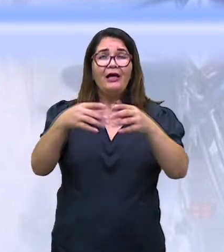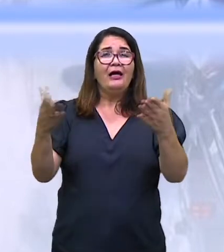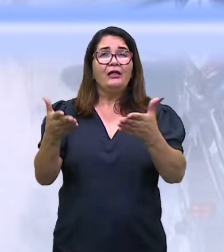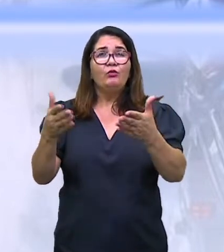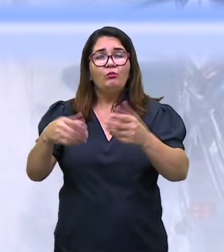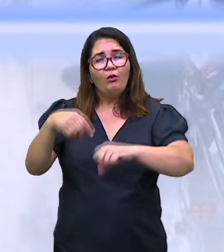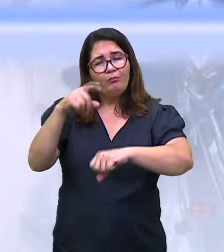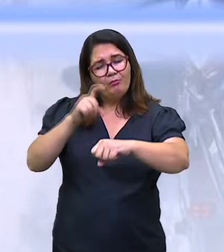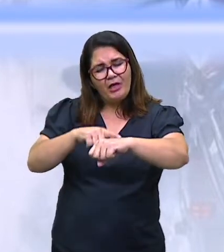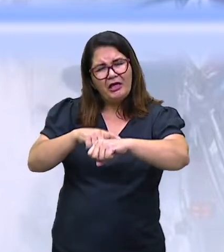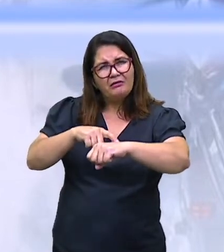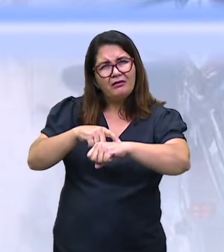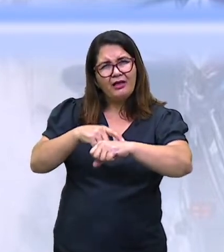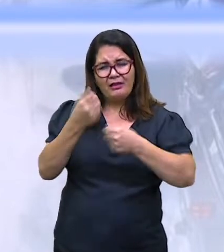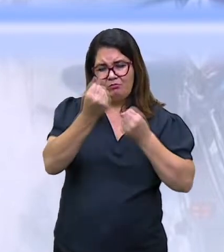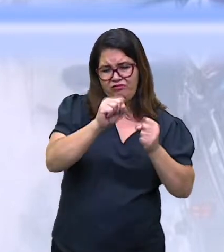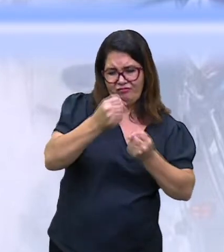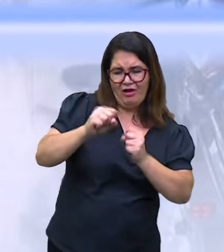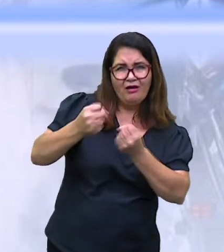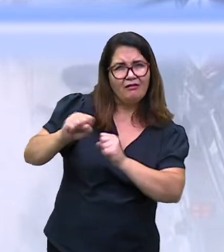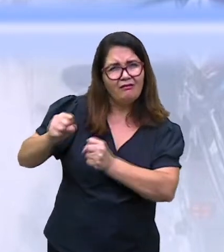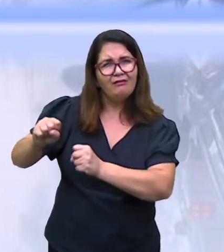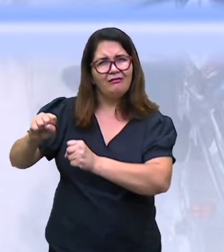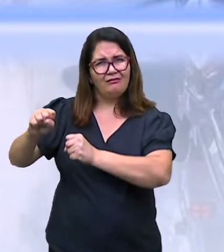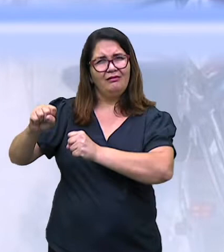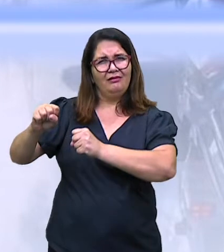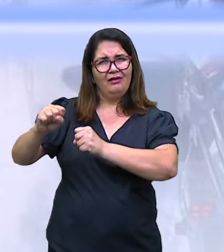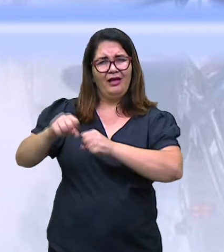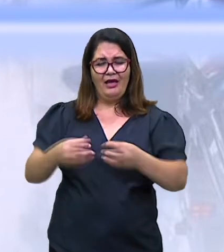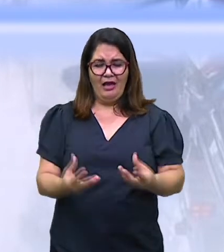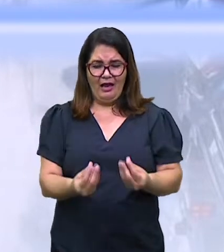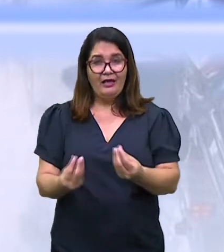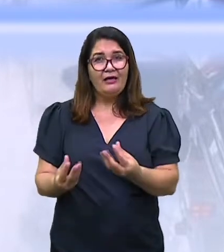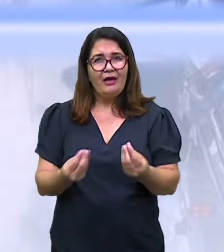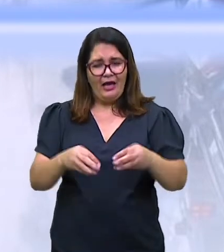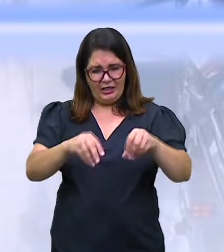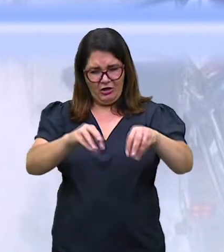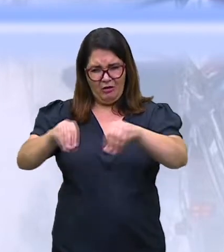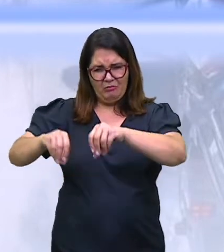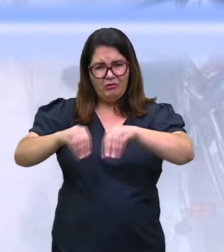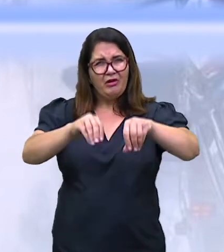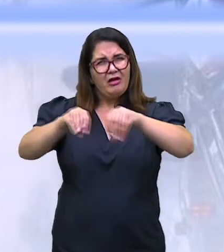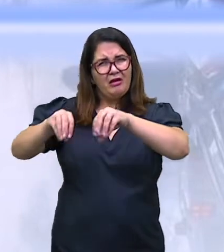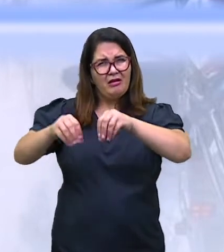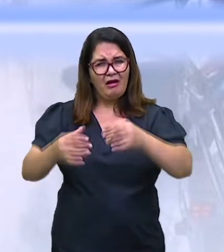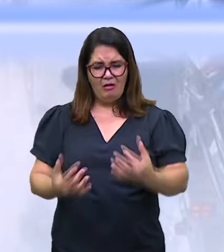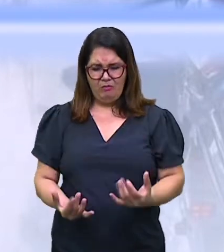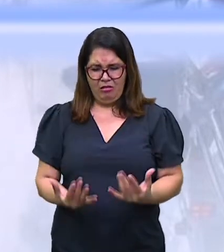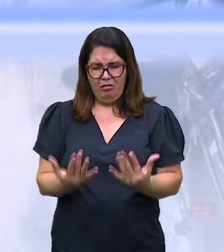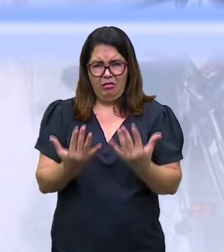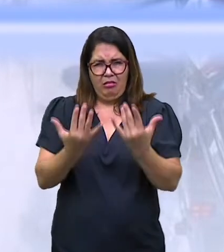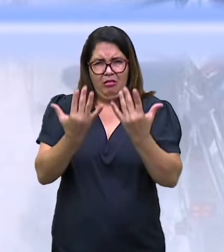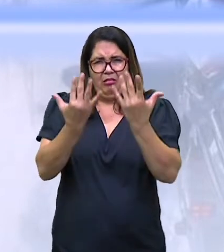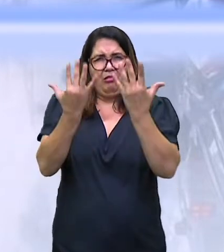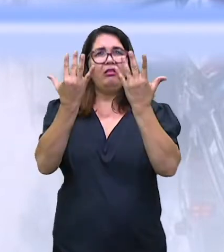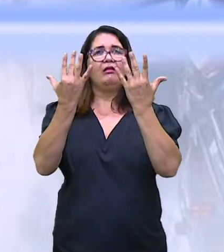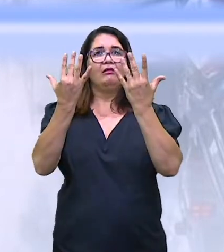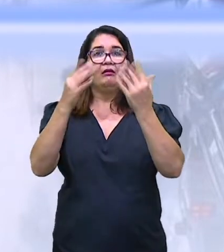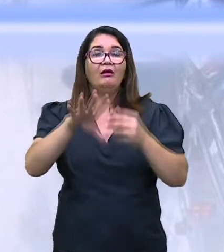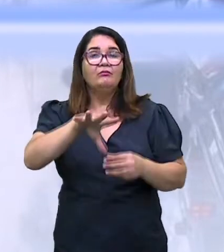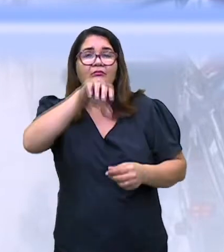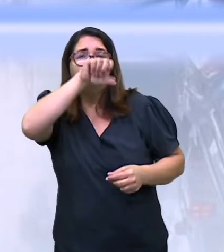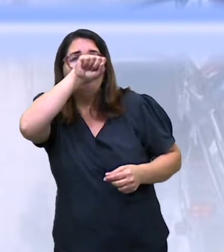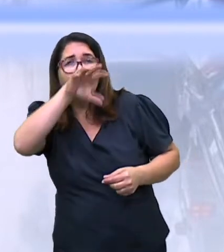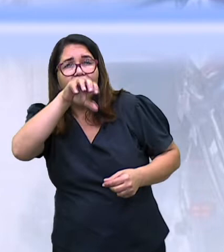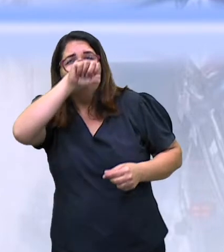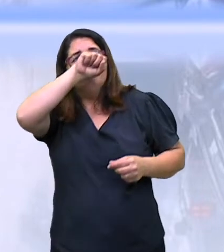ele vai agredir o seu corpo, causando aí fibroses, efizemas pulmonares, e a